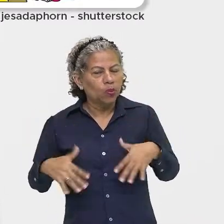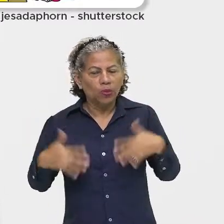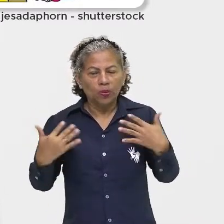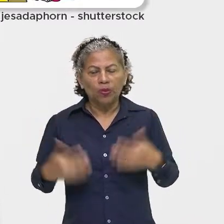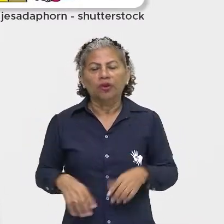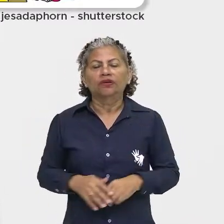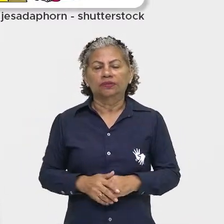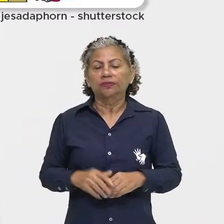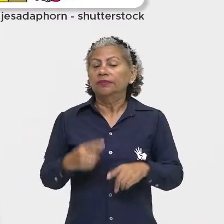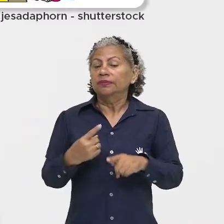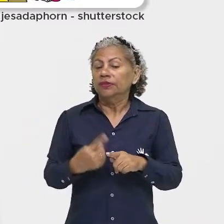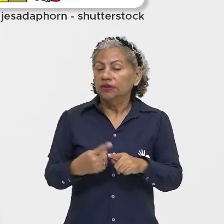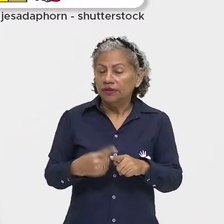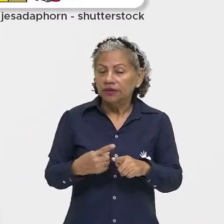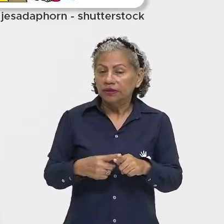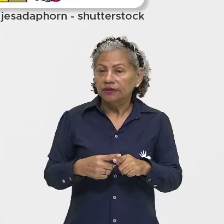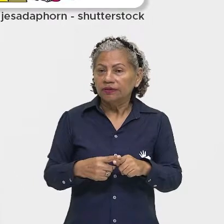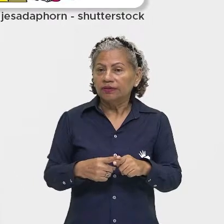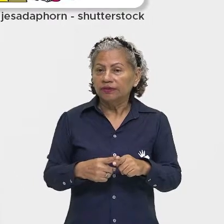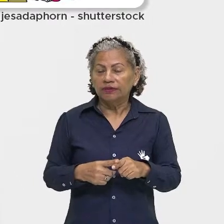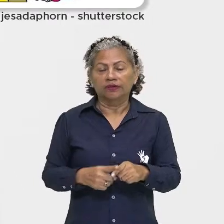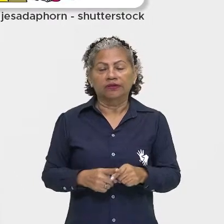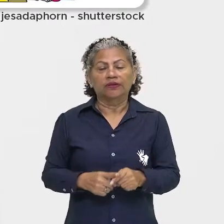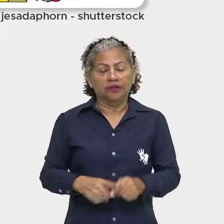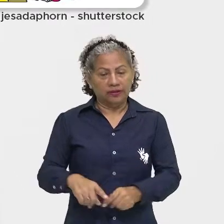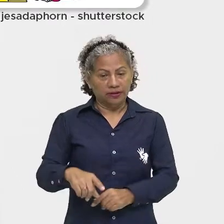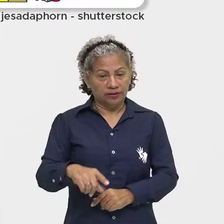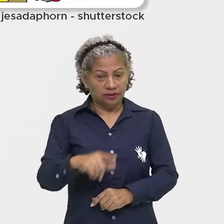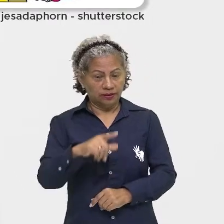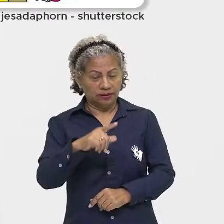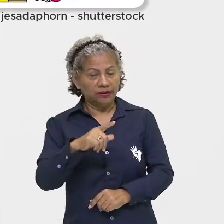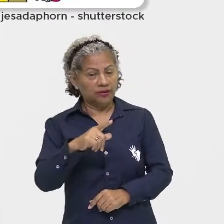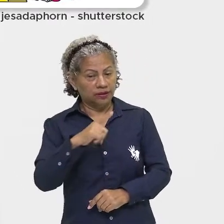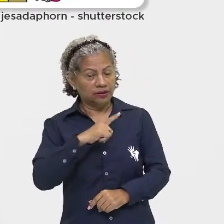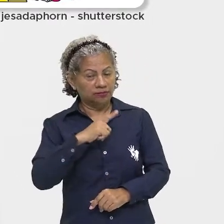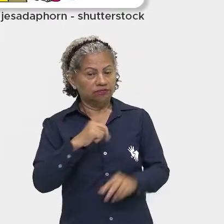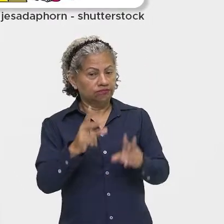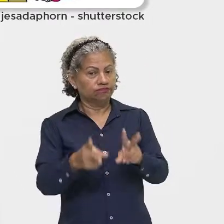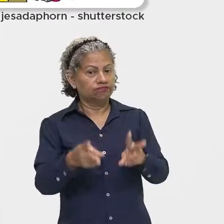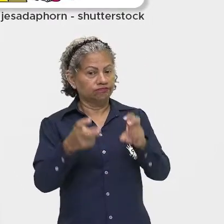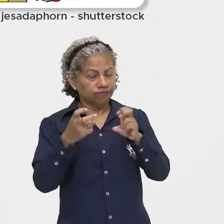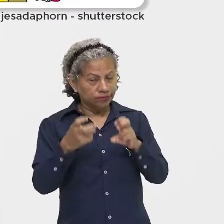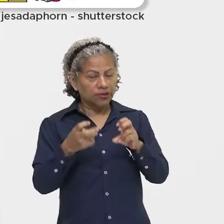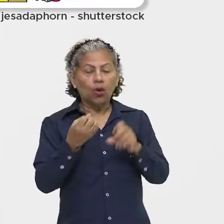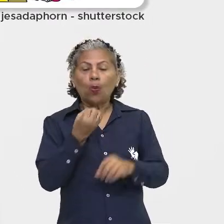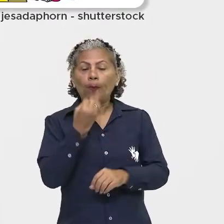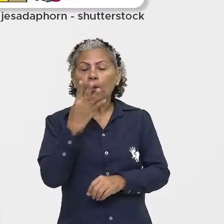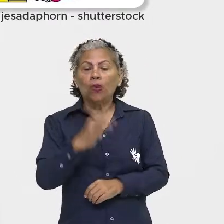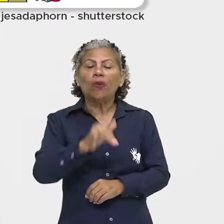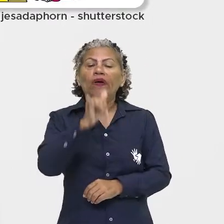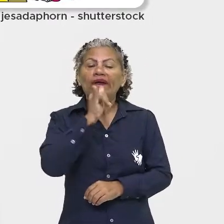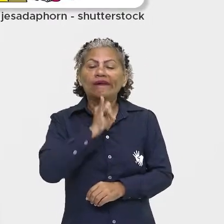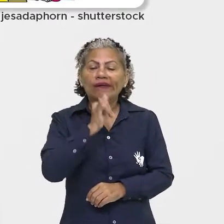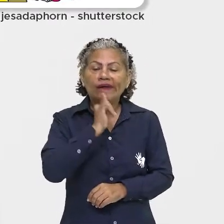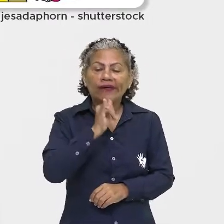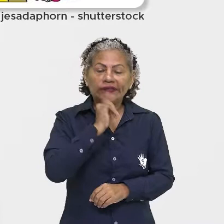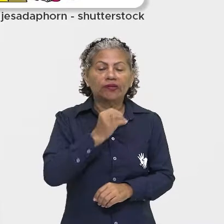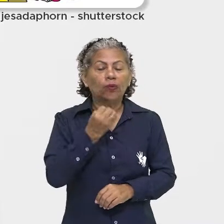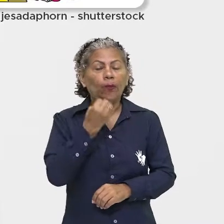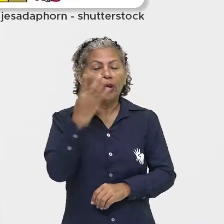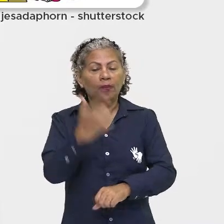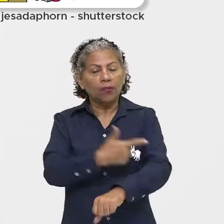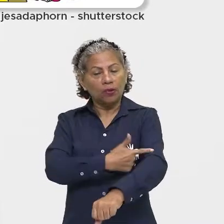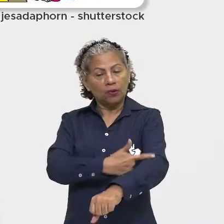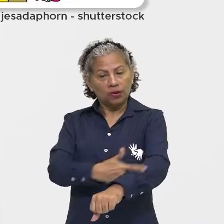pois nunca sabemos realmente quem está do outro lado. Né? Um bom exemplo seria manter uma boa educação,